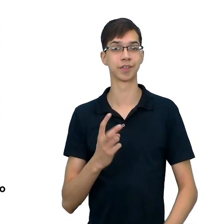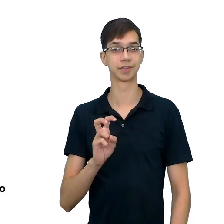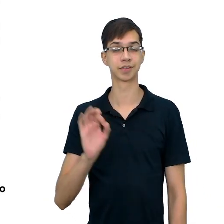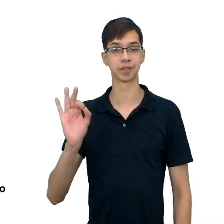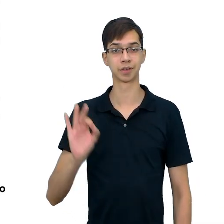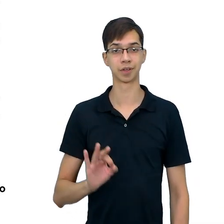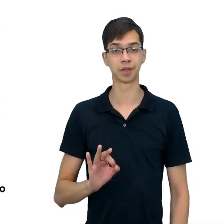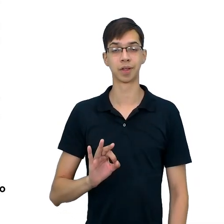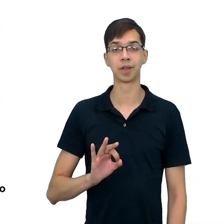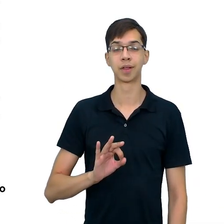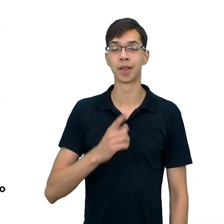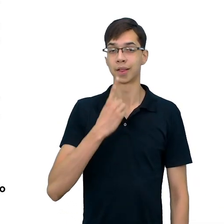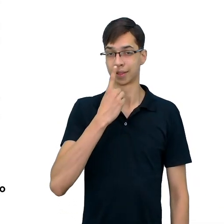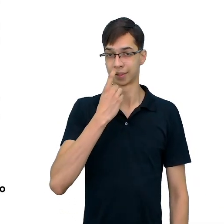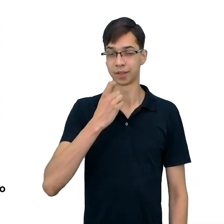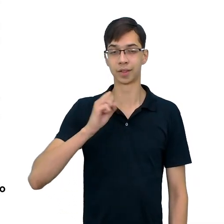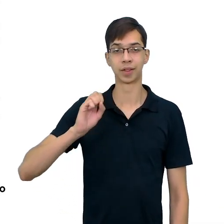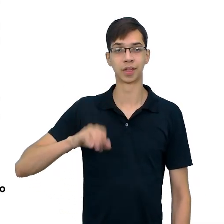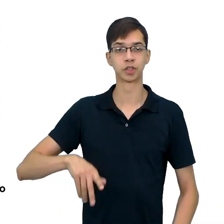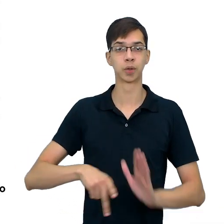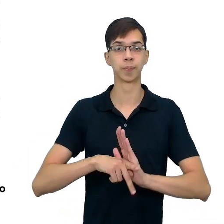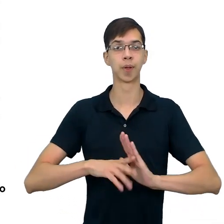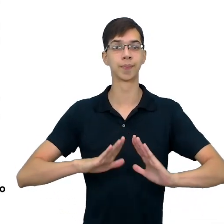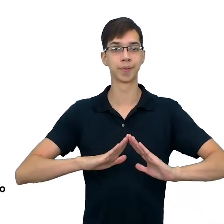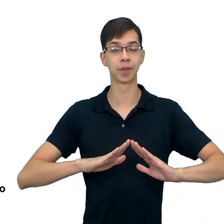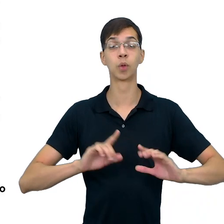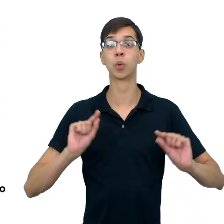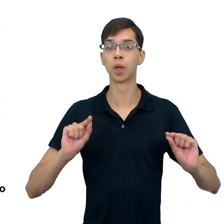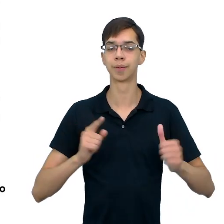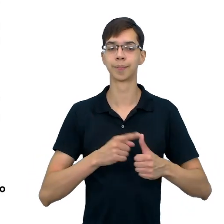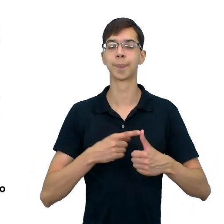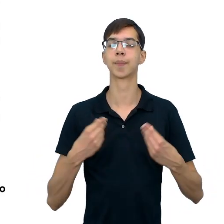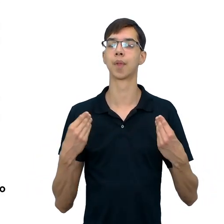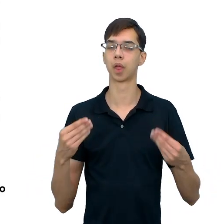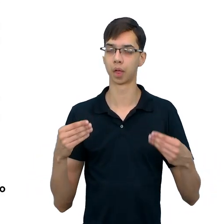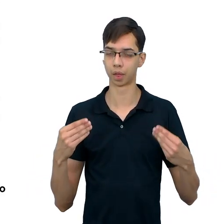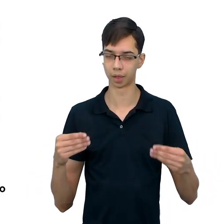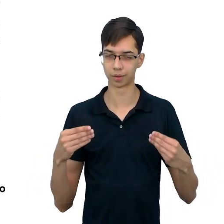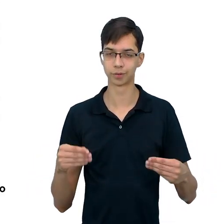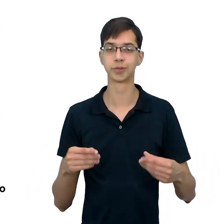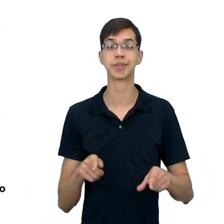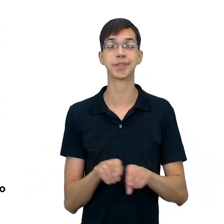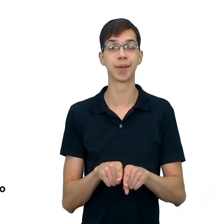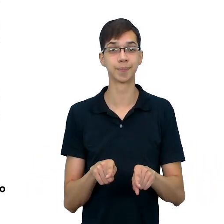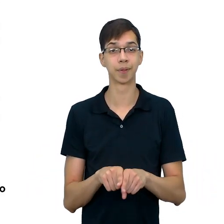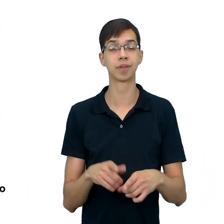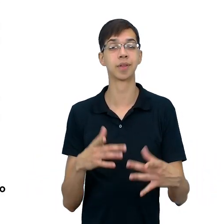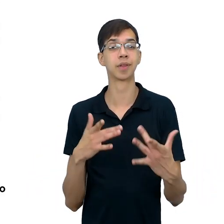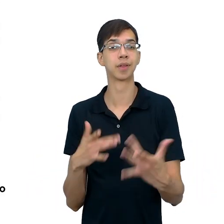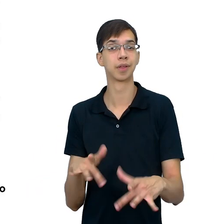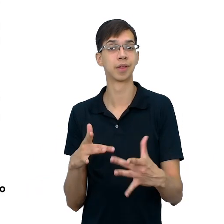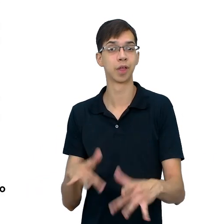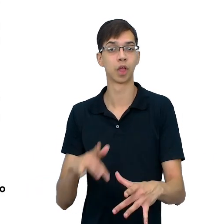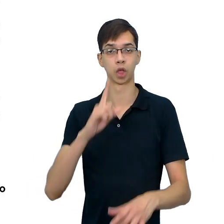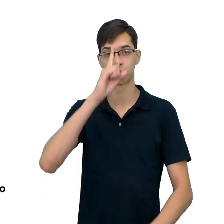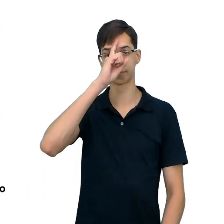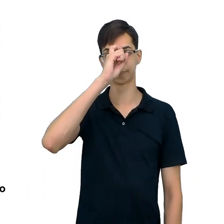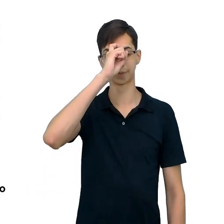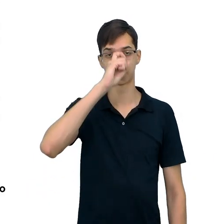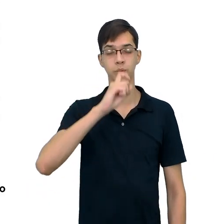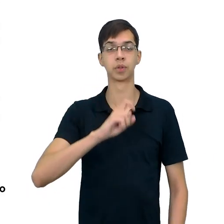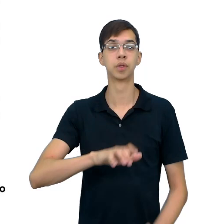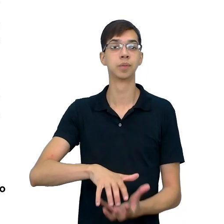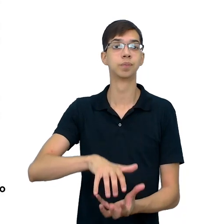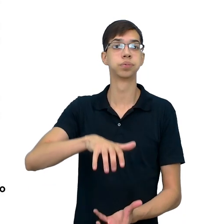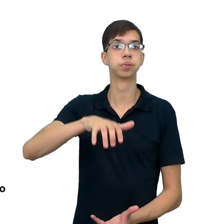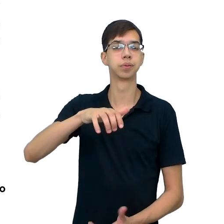residencial corresponde ao aumento desse lixo plástico e também os resíduos hospitalares, eles estão num crescimento, né, em